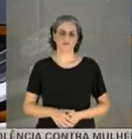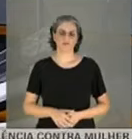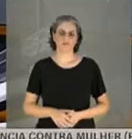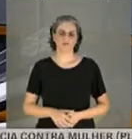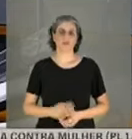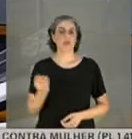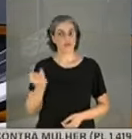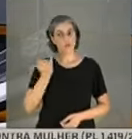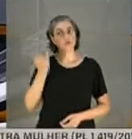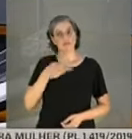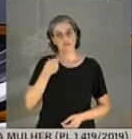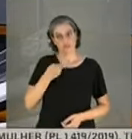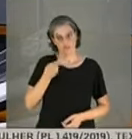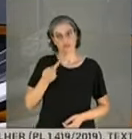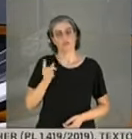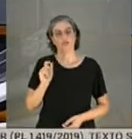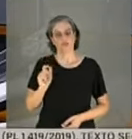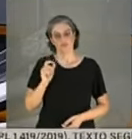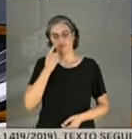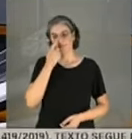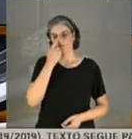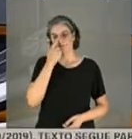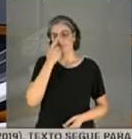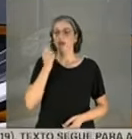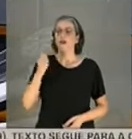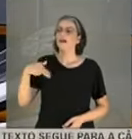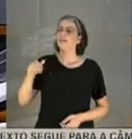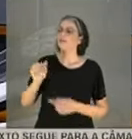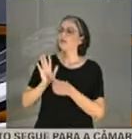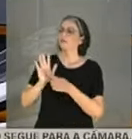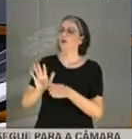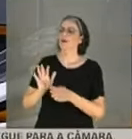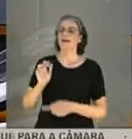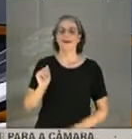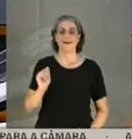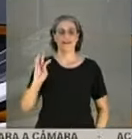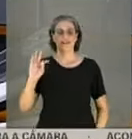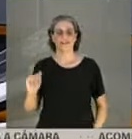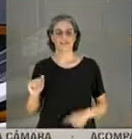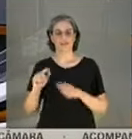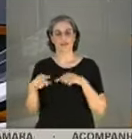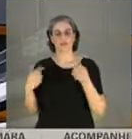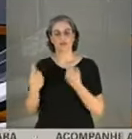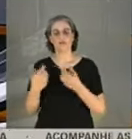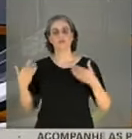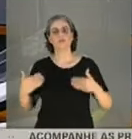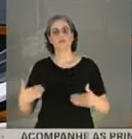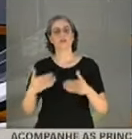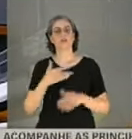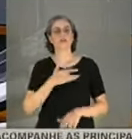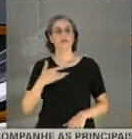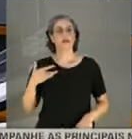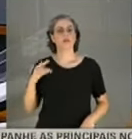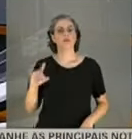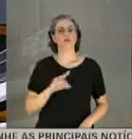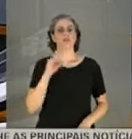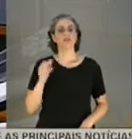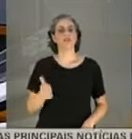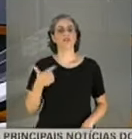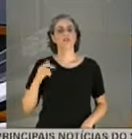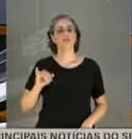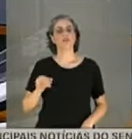seguinte. Ana, traga aí, coloca aí para a gente a ata da reunião do Ministério da Saúde do dia 12